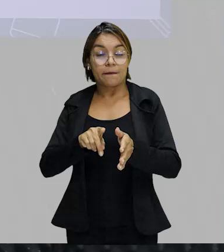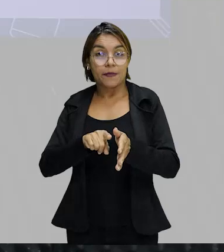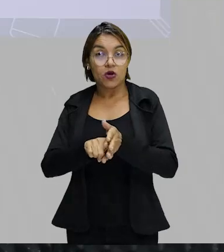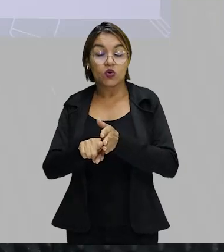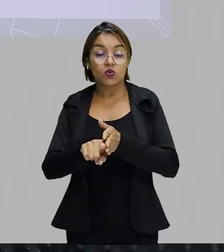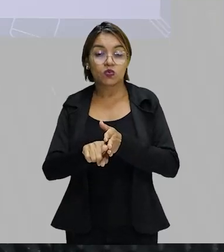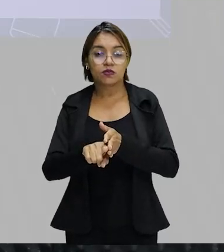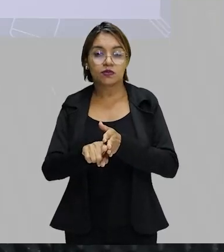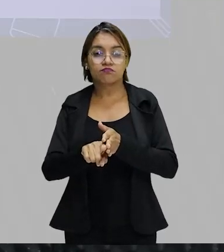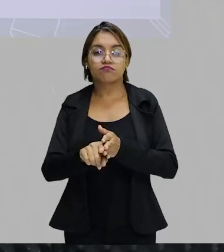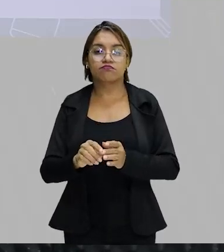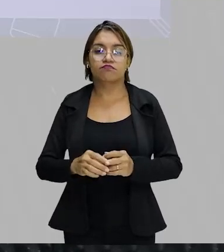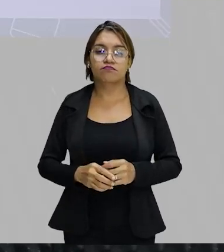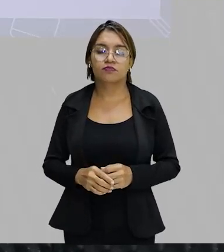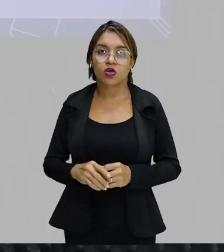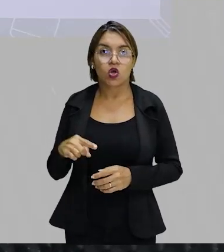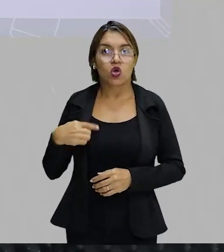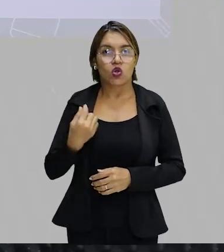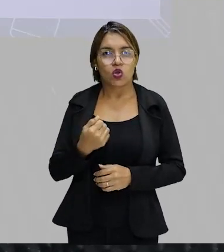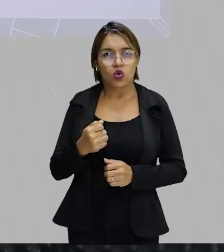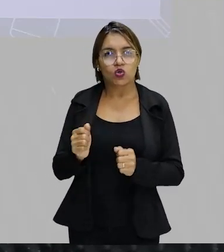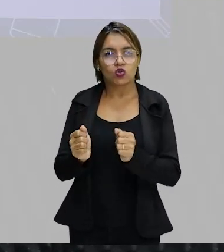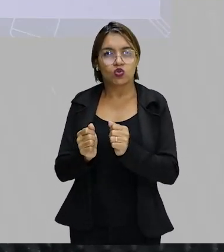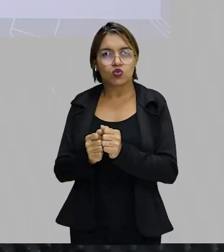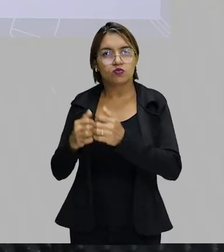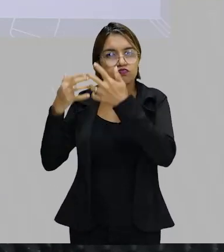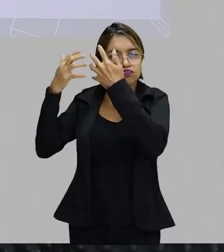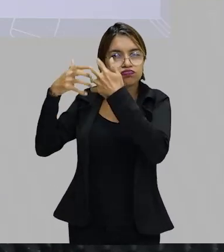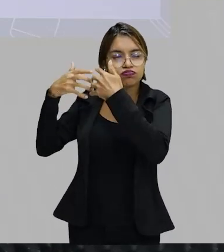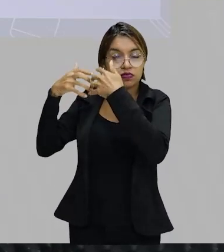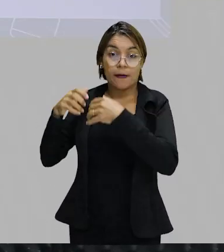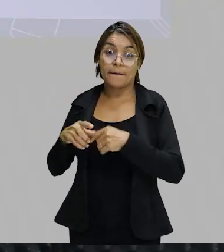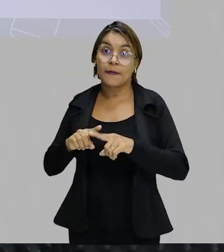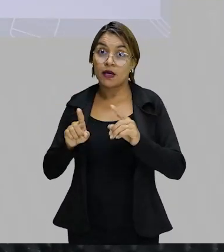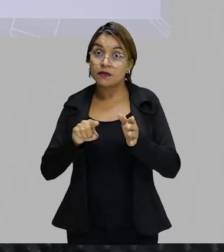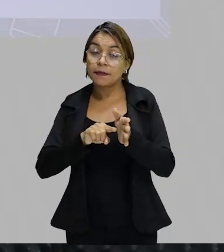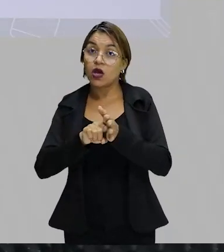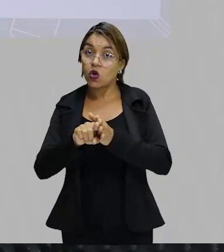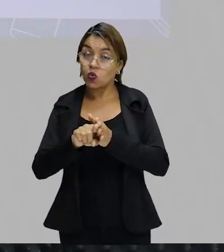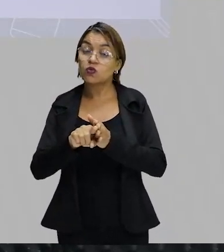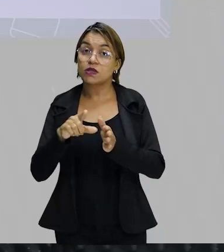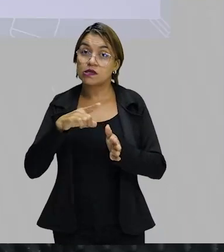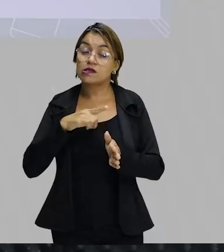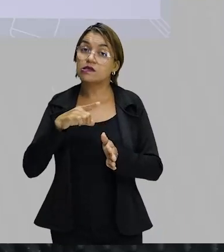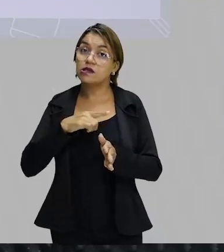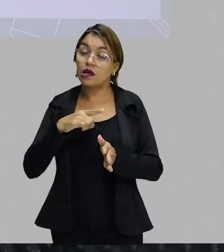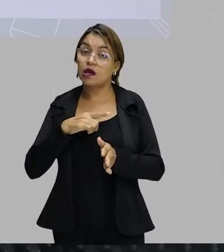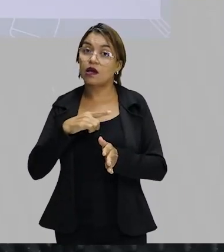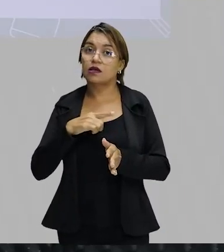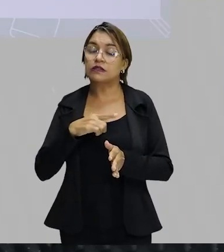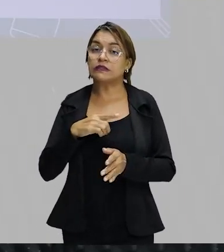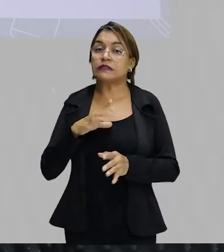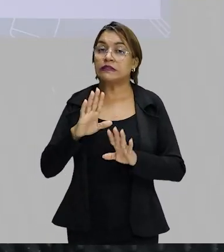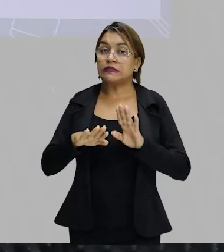para podermos fazer as nossas reflexões. Agora, essas questões que seguem aqui, elas são muito mais complicadas, porque elas vão tratar